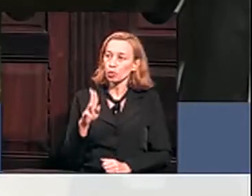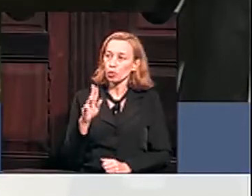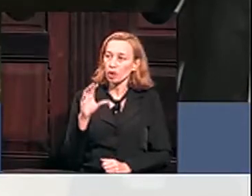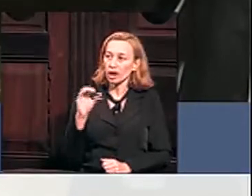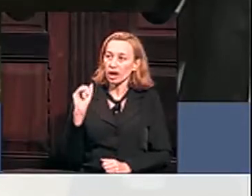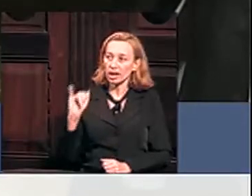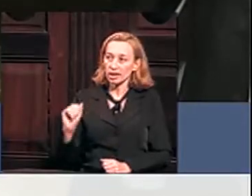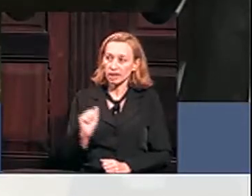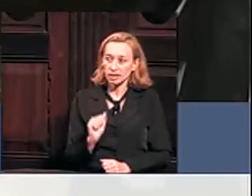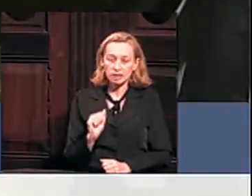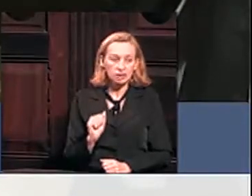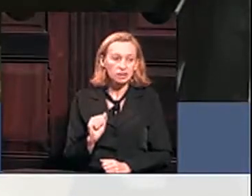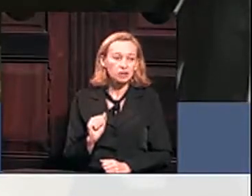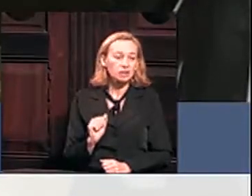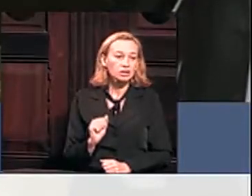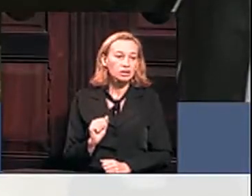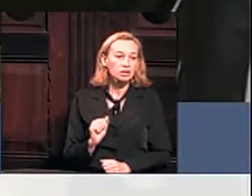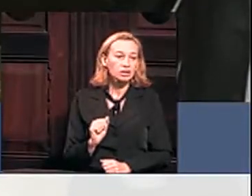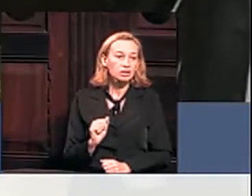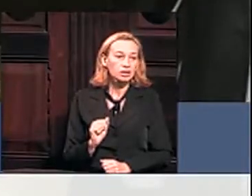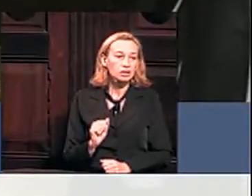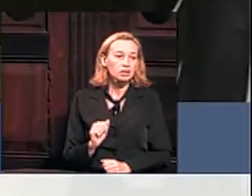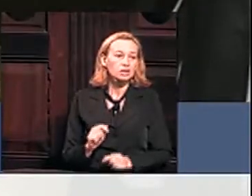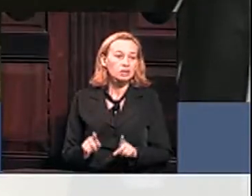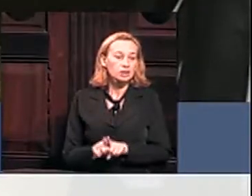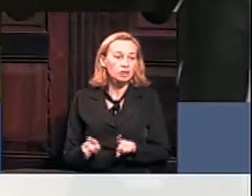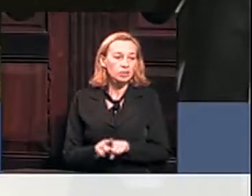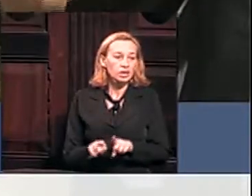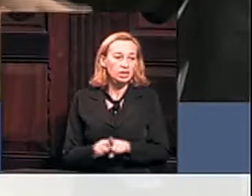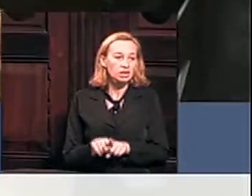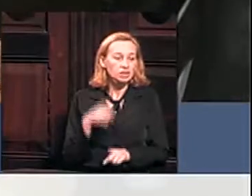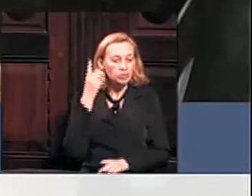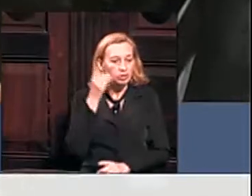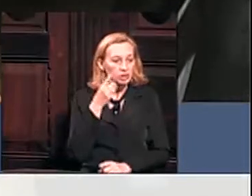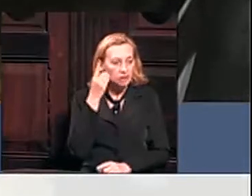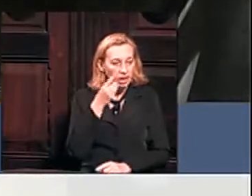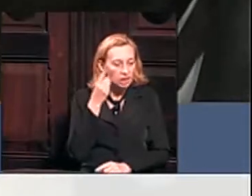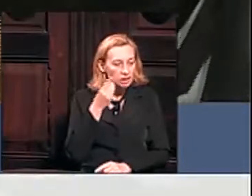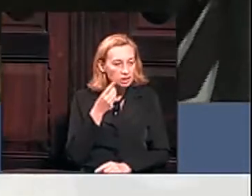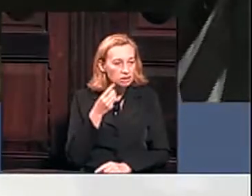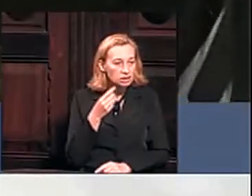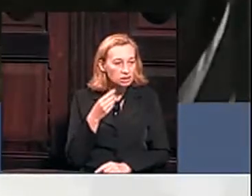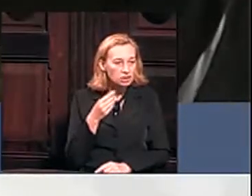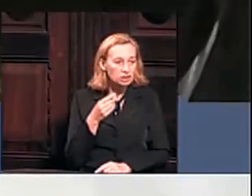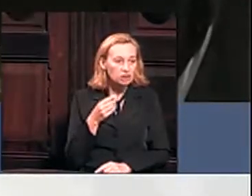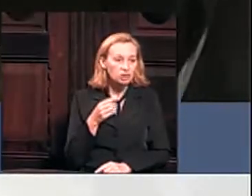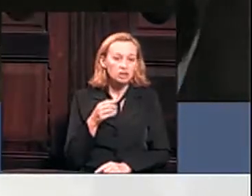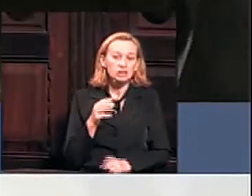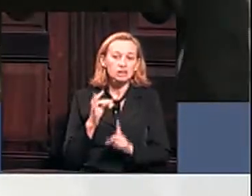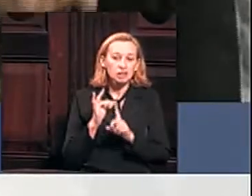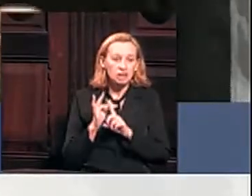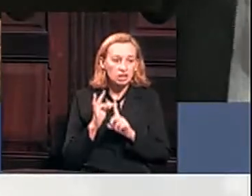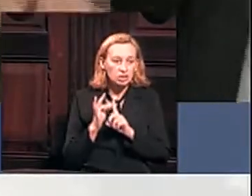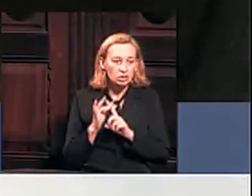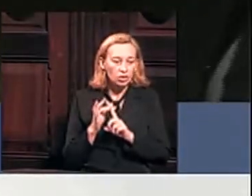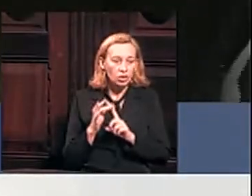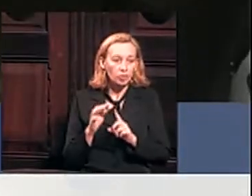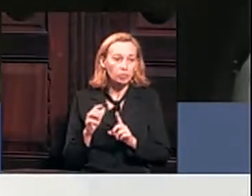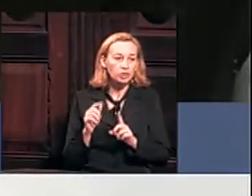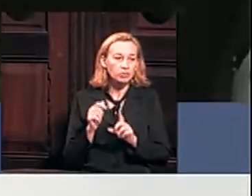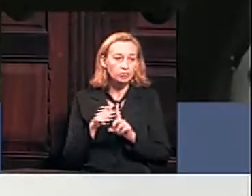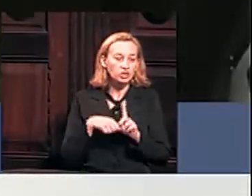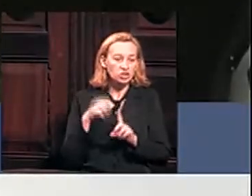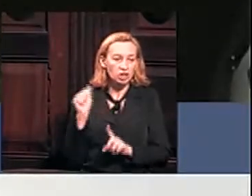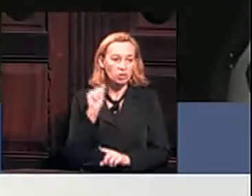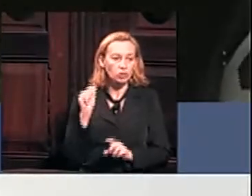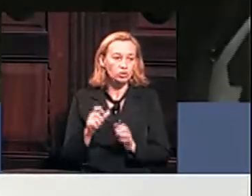mais, isso foi uma solicitação judicial também. Okay. A deputada recebeu essa solicitação do juiz de Teresópolis em agosto do ano passado